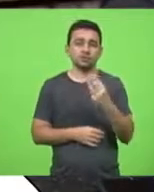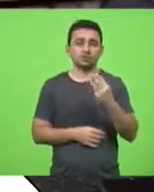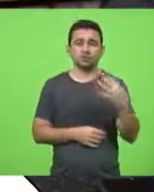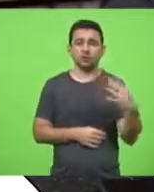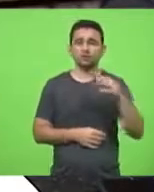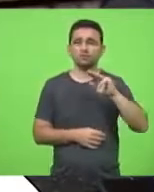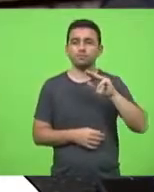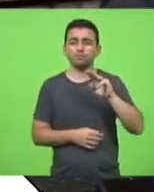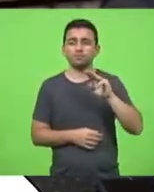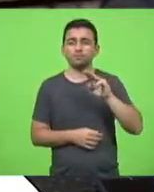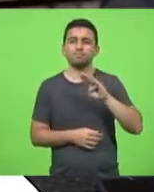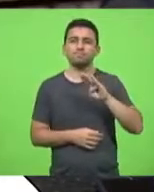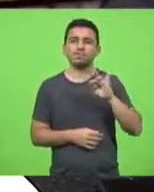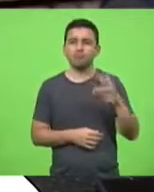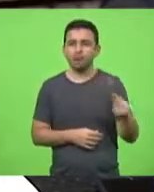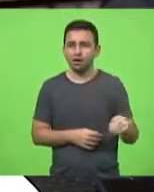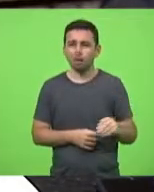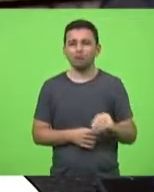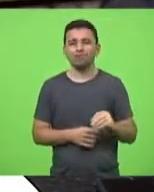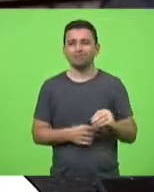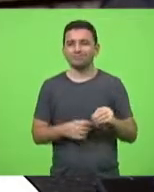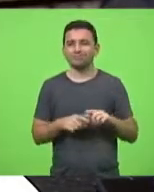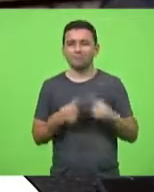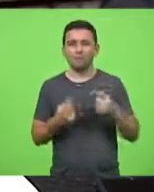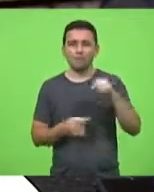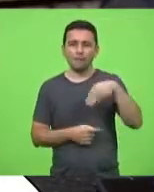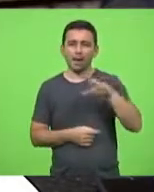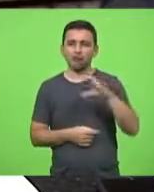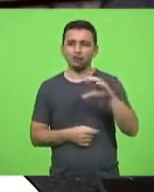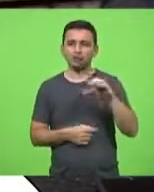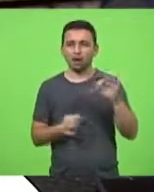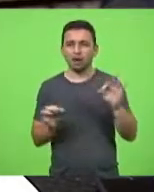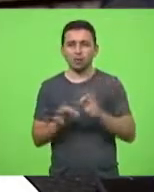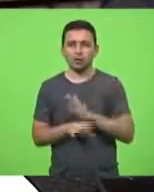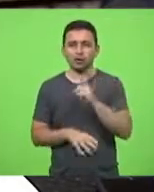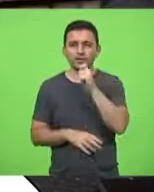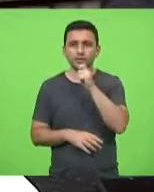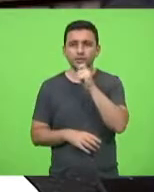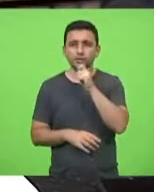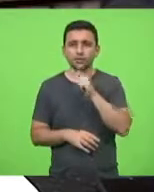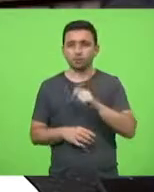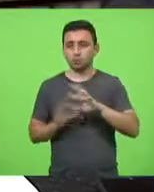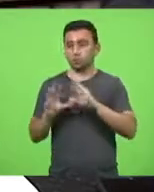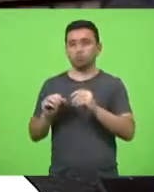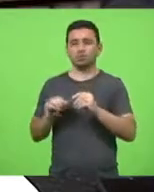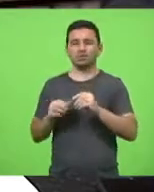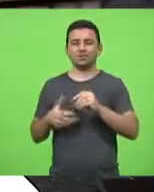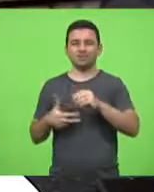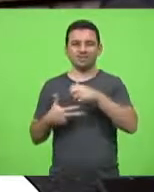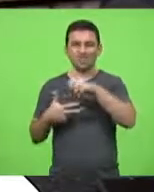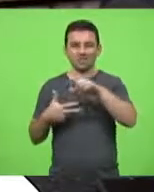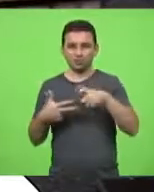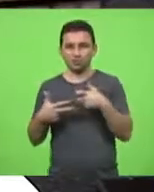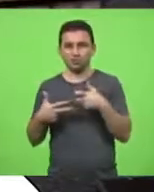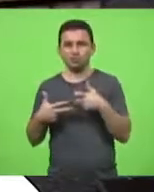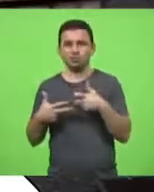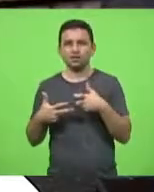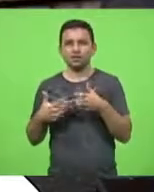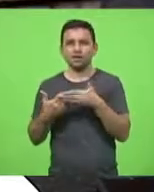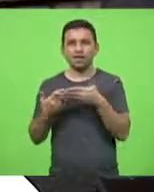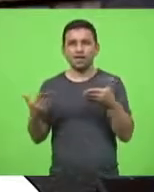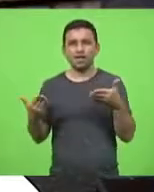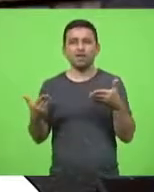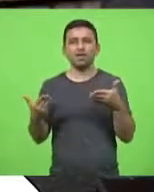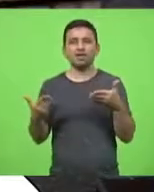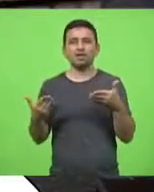2,8 bilhão de reais, em março ainda não fechou, mas enfim, o Executivo, tudo indica, se